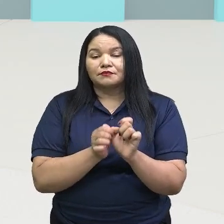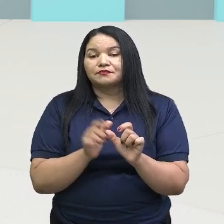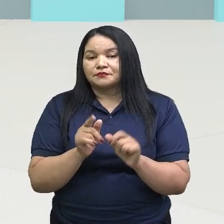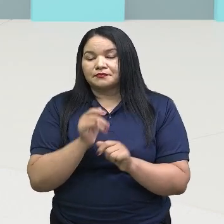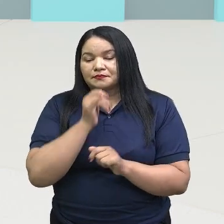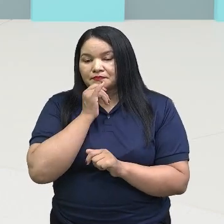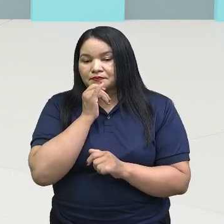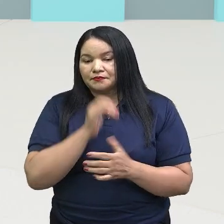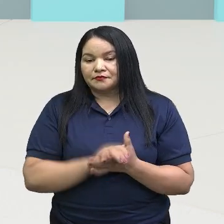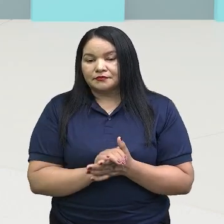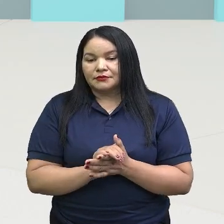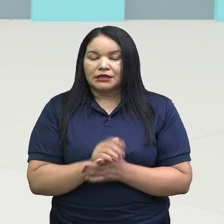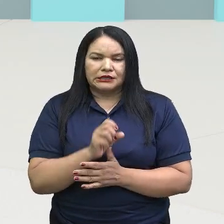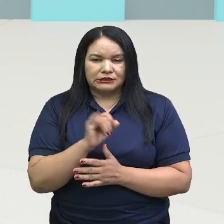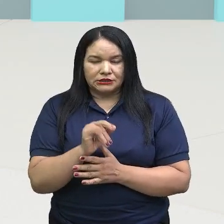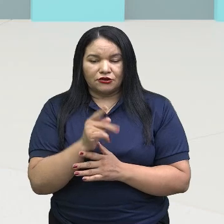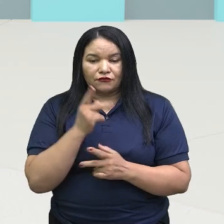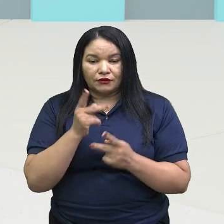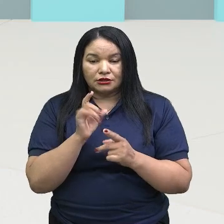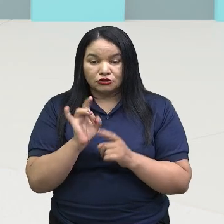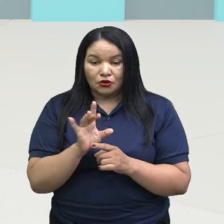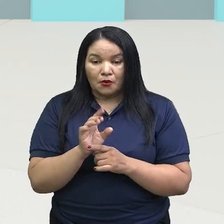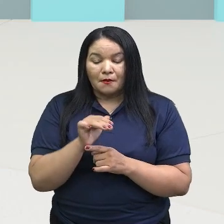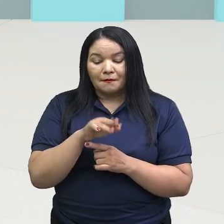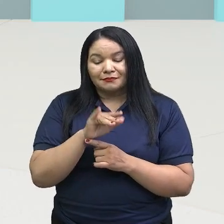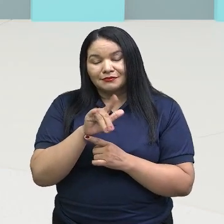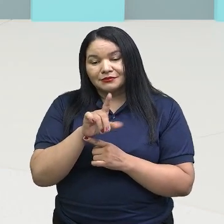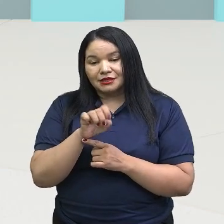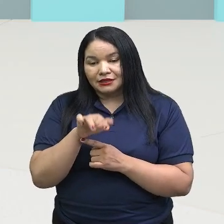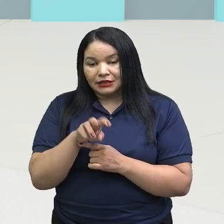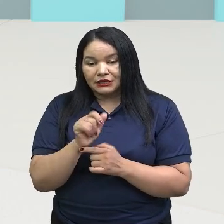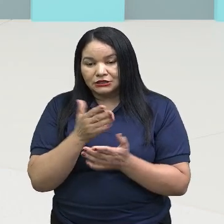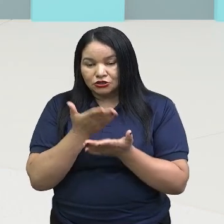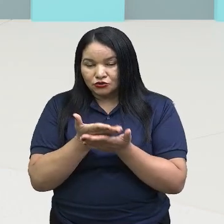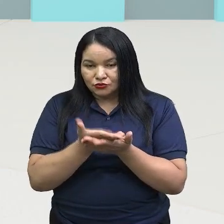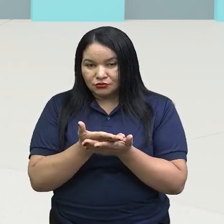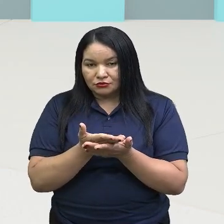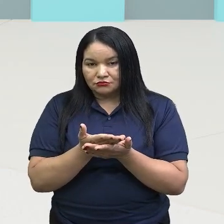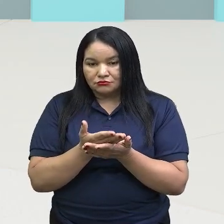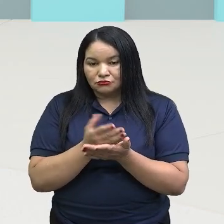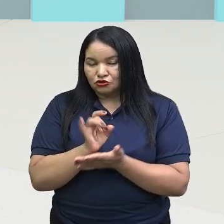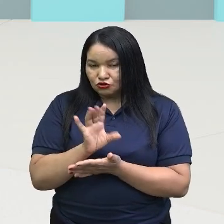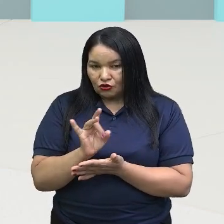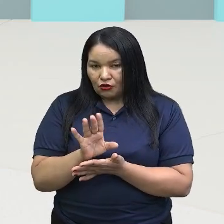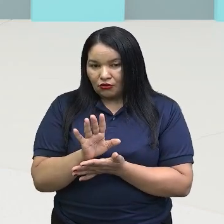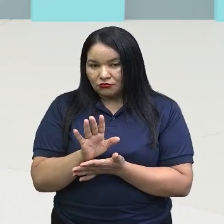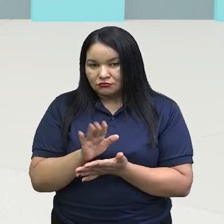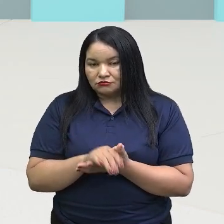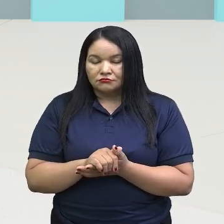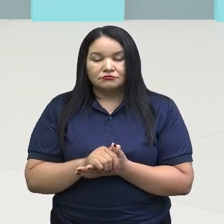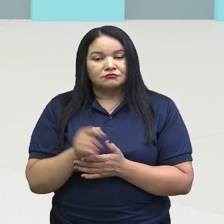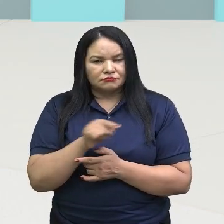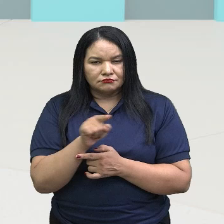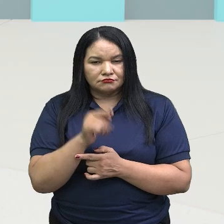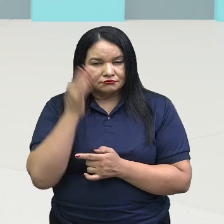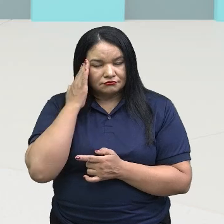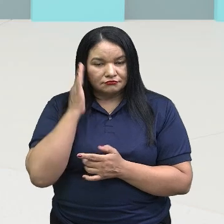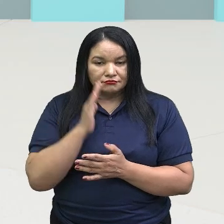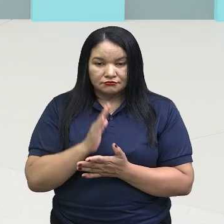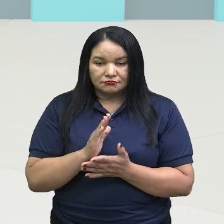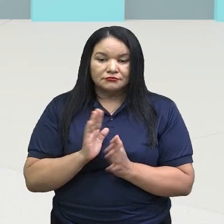apenas Milena estuda, fica faltando alguma coisa aí para você ou você consegue entender? Não, Milena estuda,